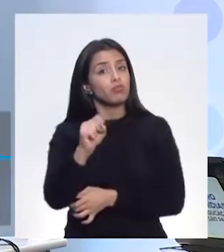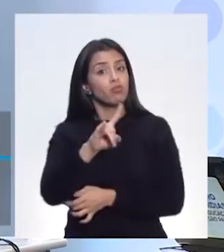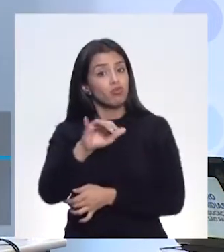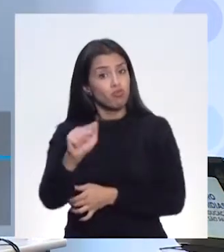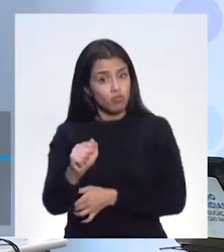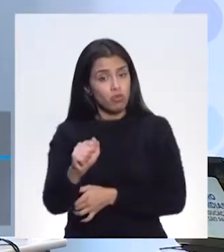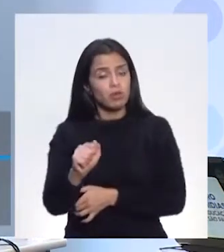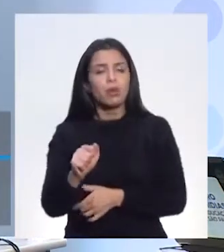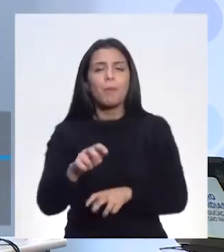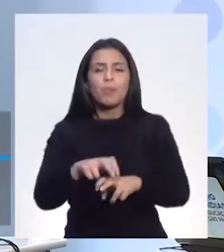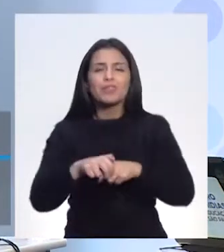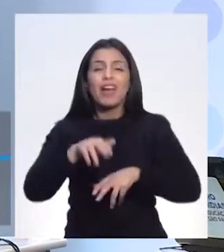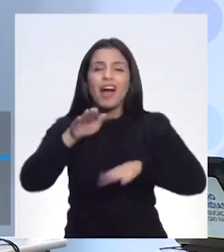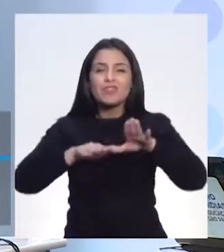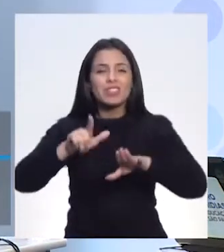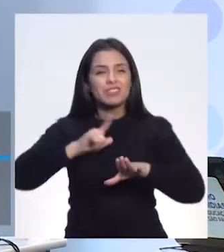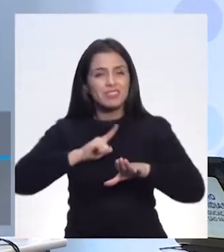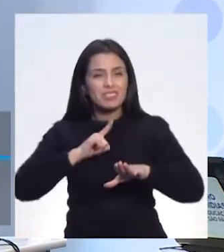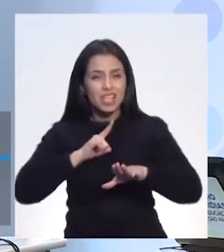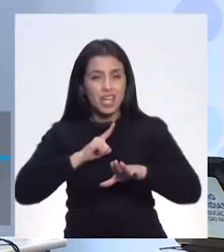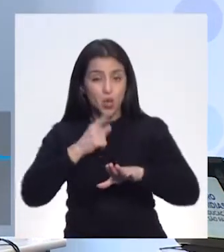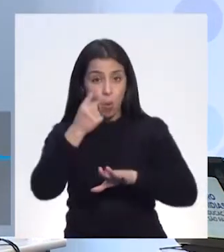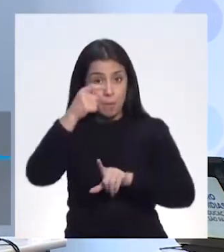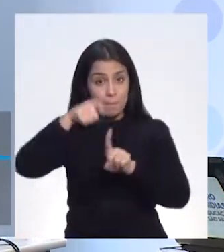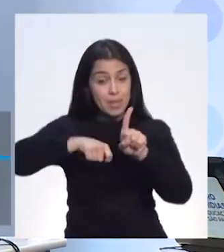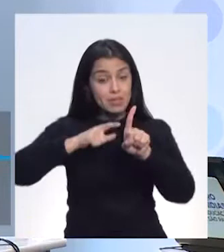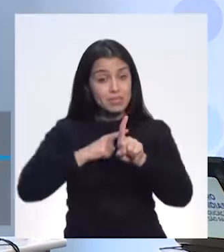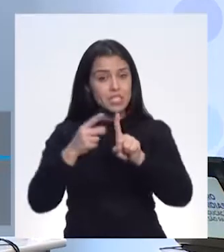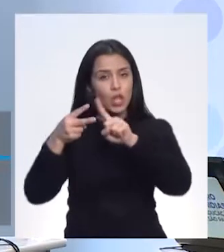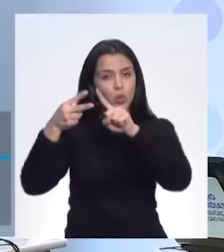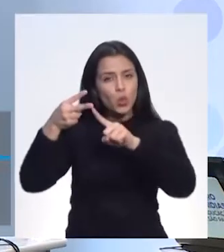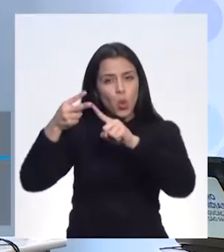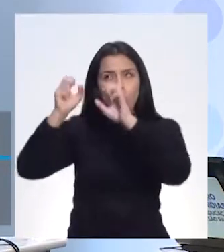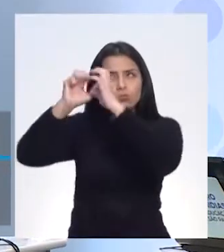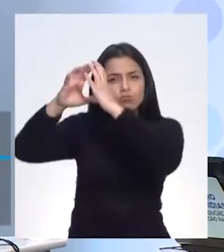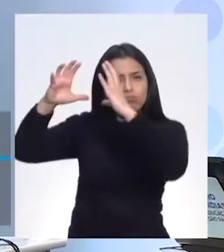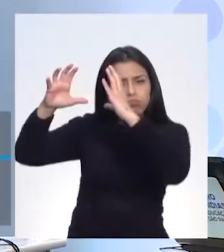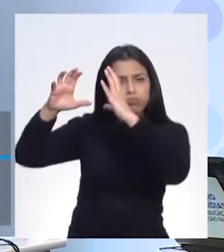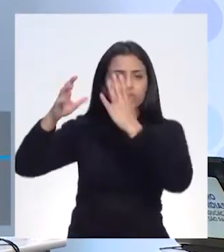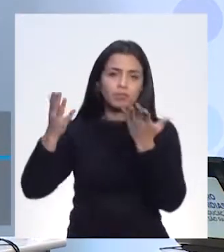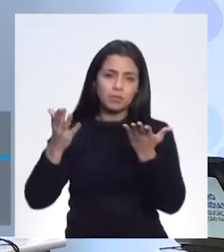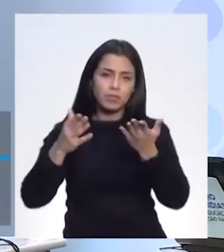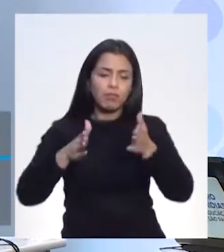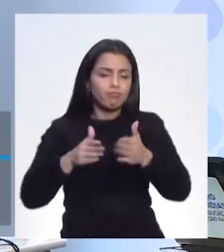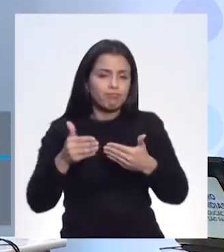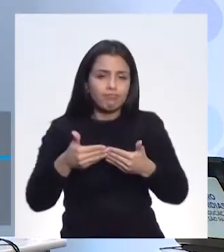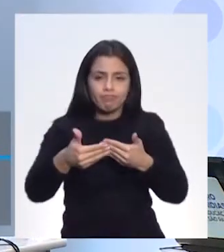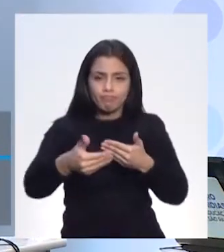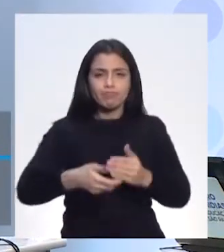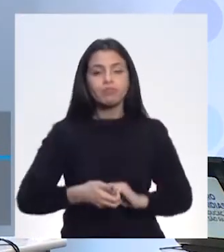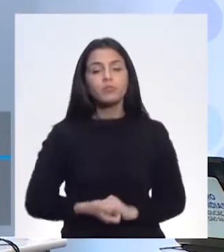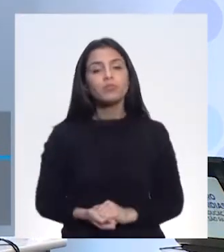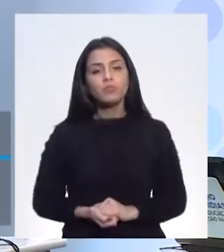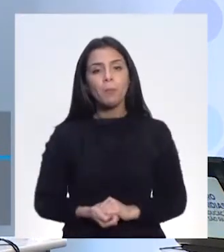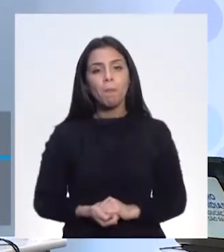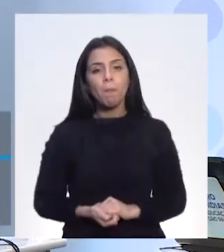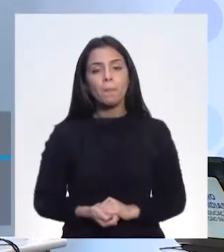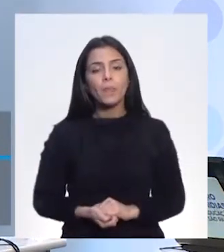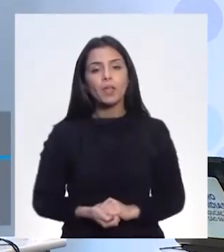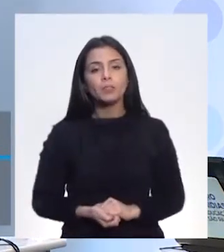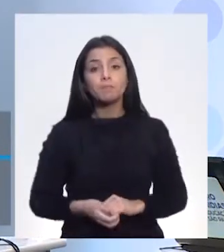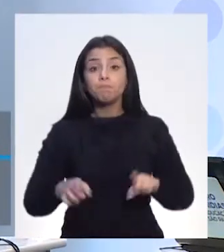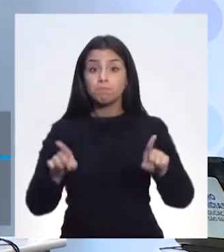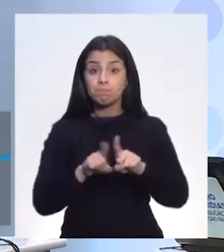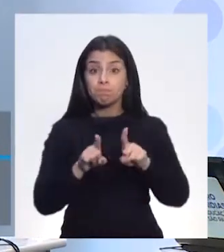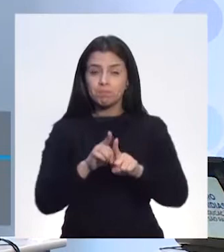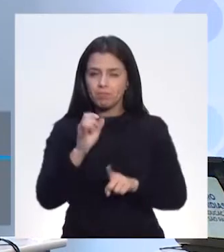nós temos 2 luas cheias, 2 minguantes e assim por diante, certo? Muito bem. Além disso, nesse